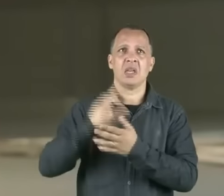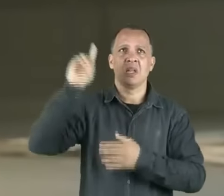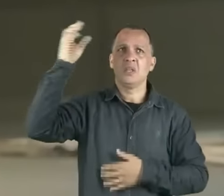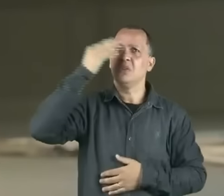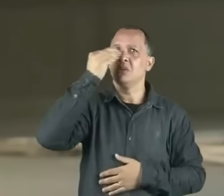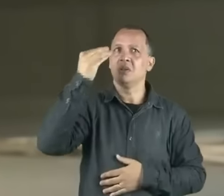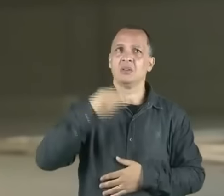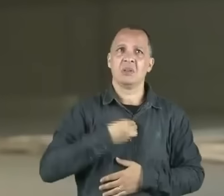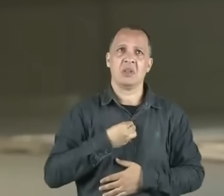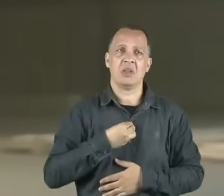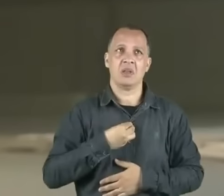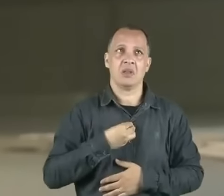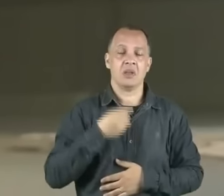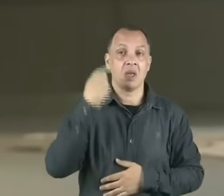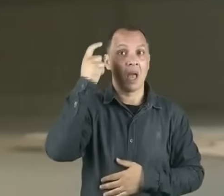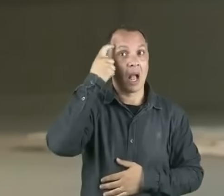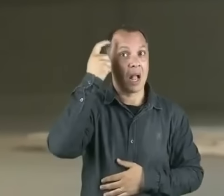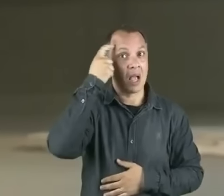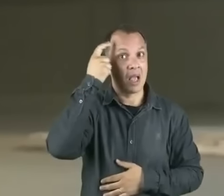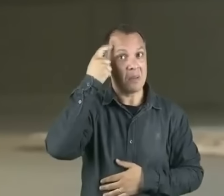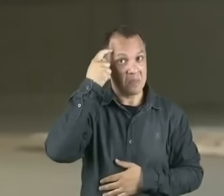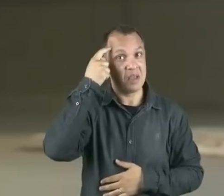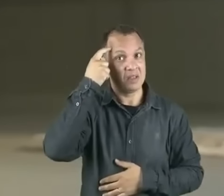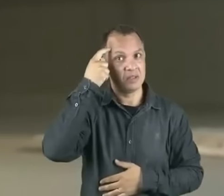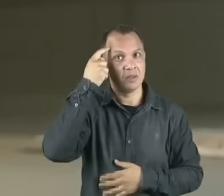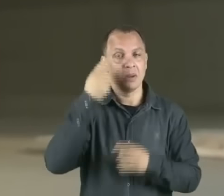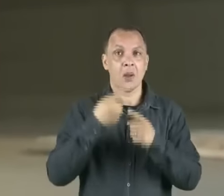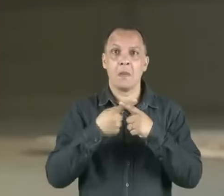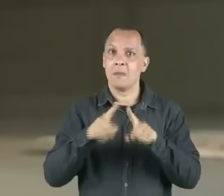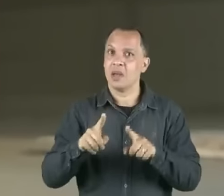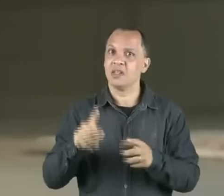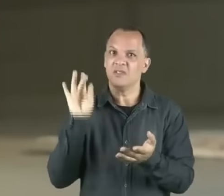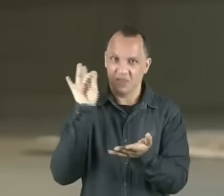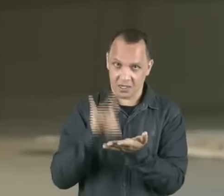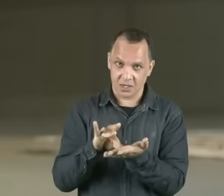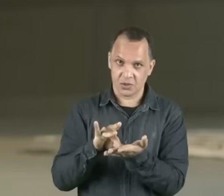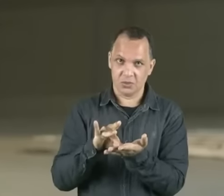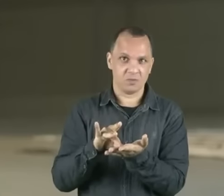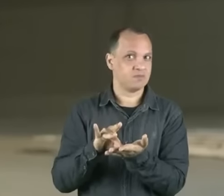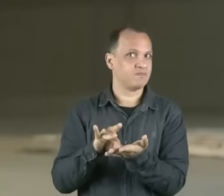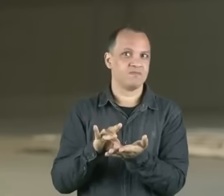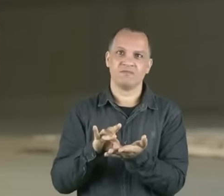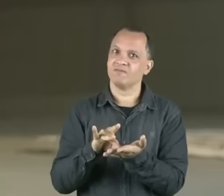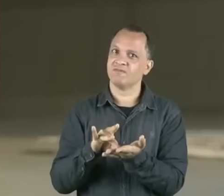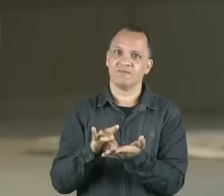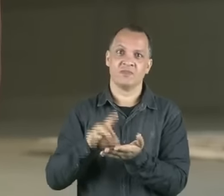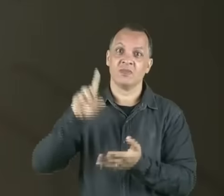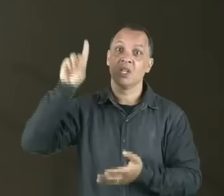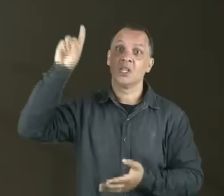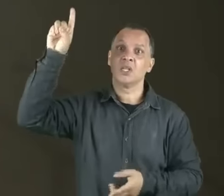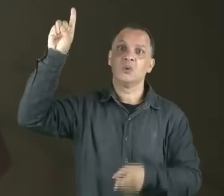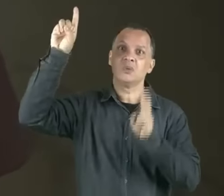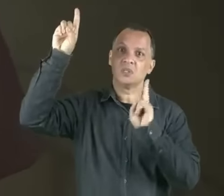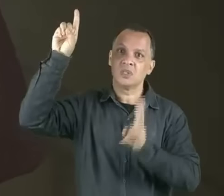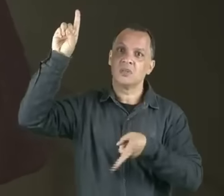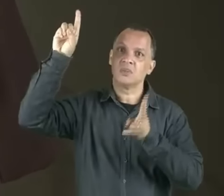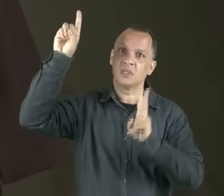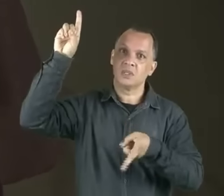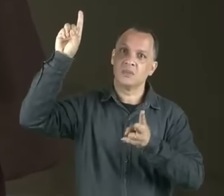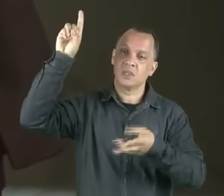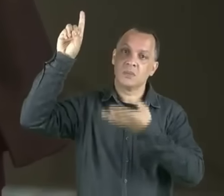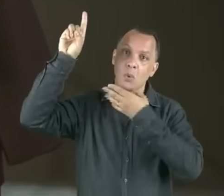a Deus deixa de ser o seu pai amoroso e se torna uma realidade